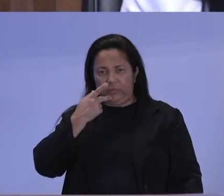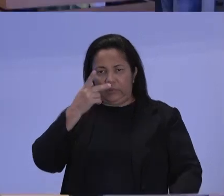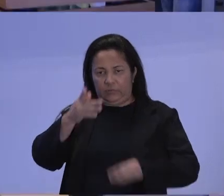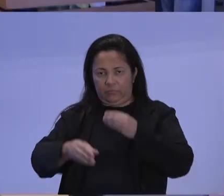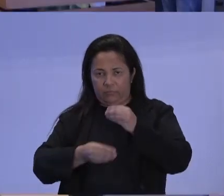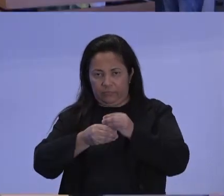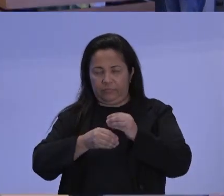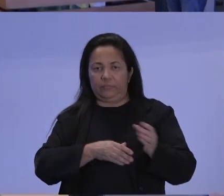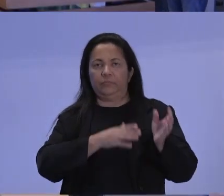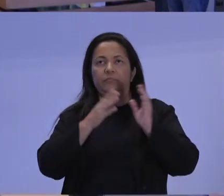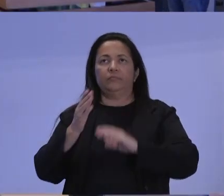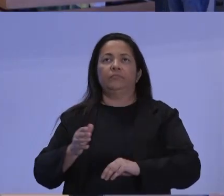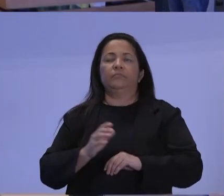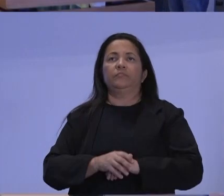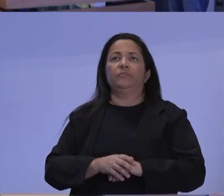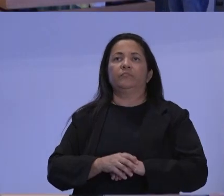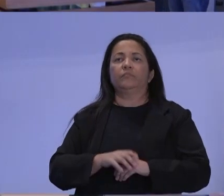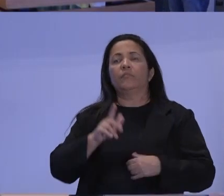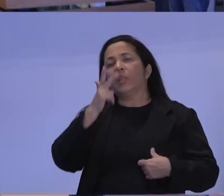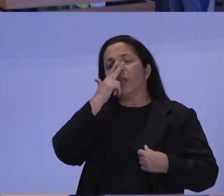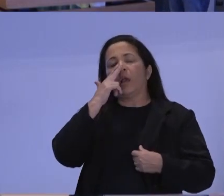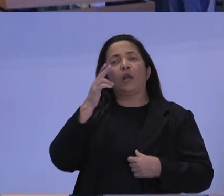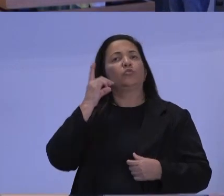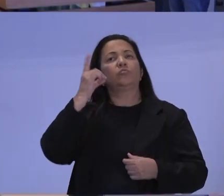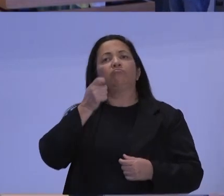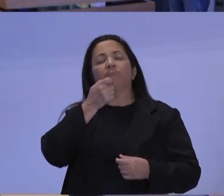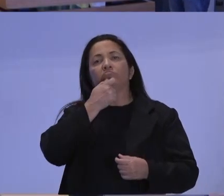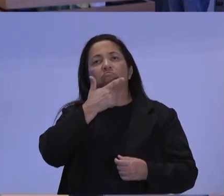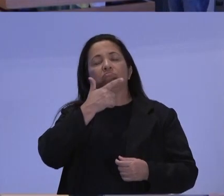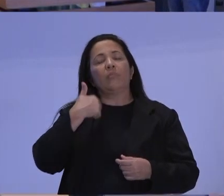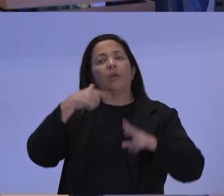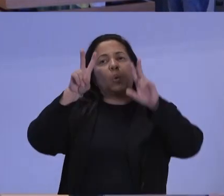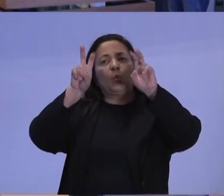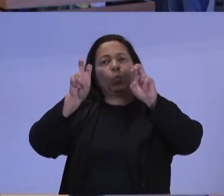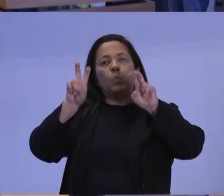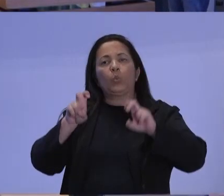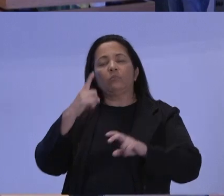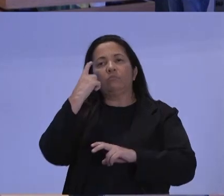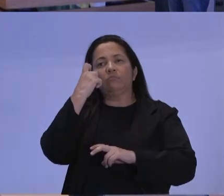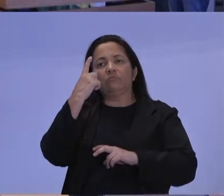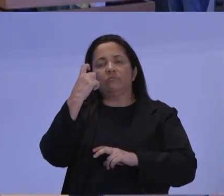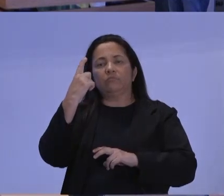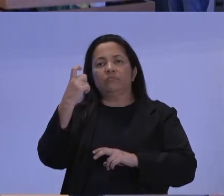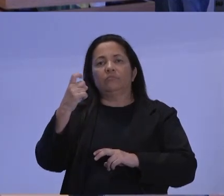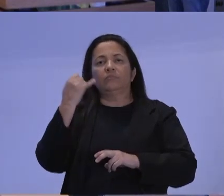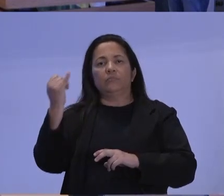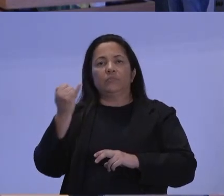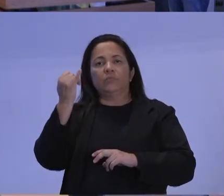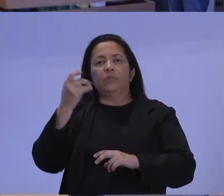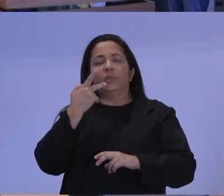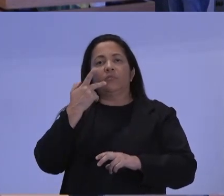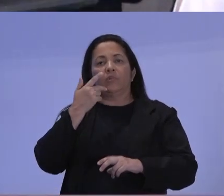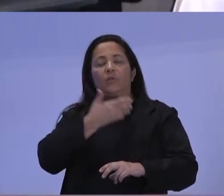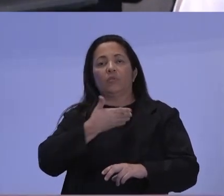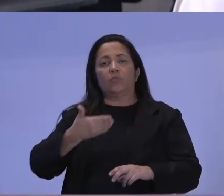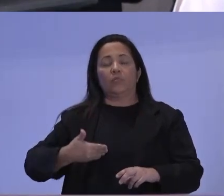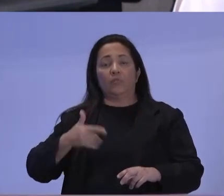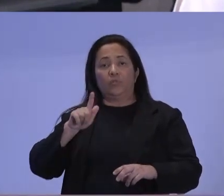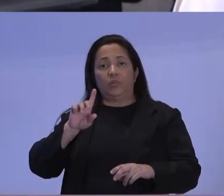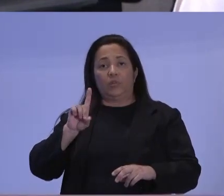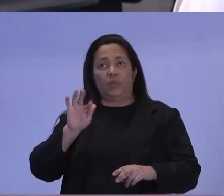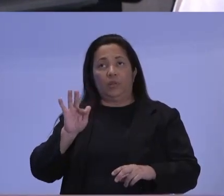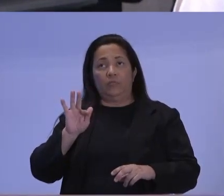comentário. Senhor deputado, eu acho que um tema interessante, eu até queria chamar aqui a equipe do GDF, é que no ano de 2023,